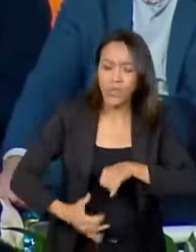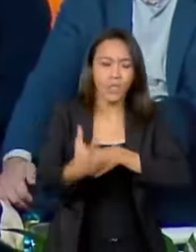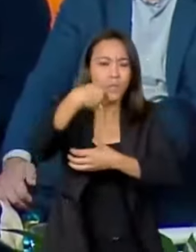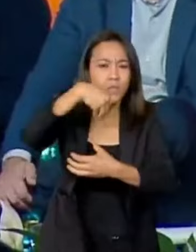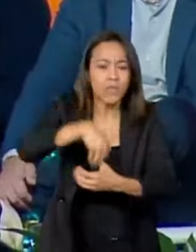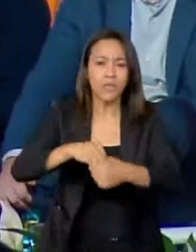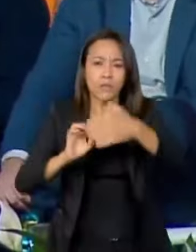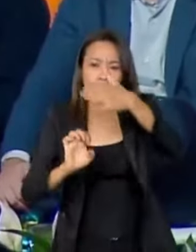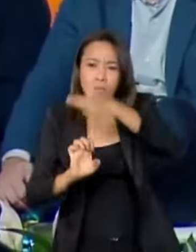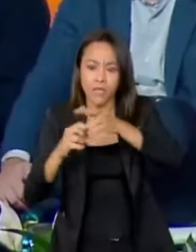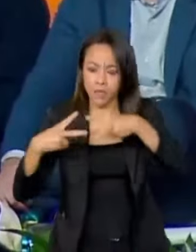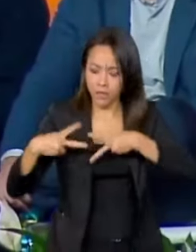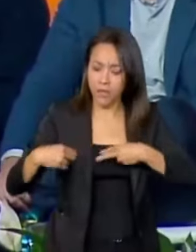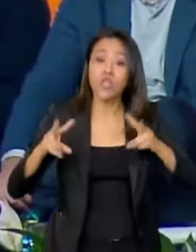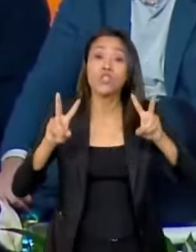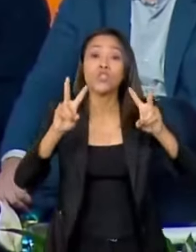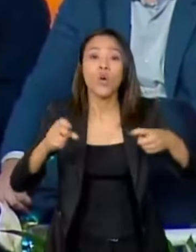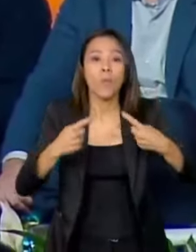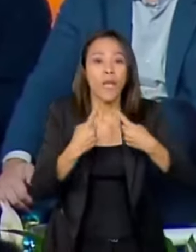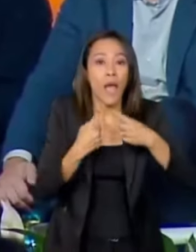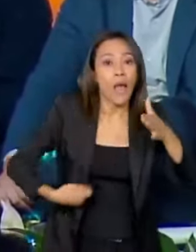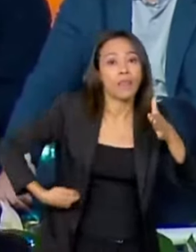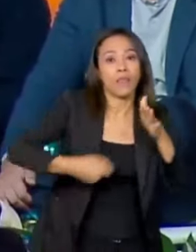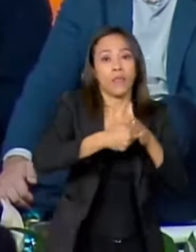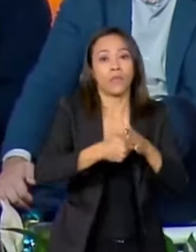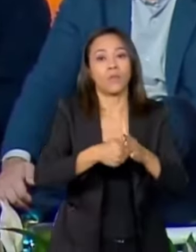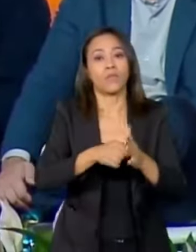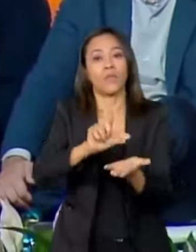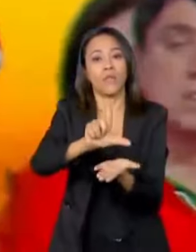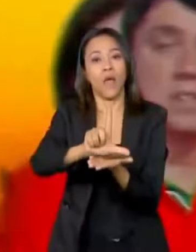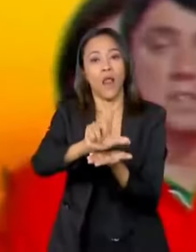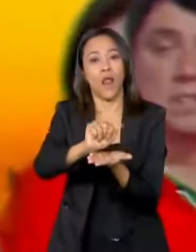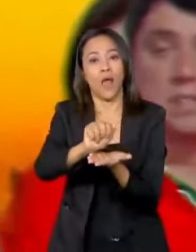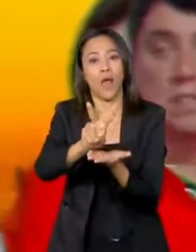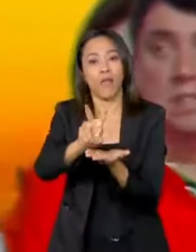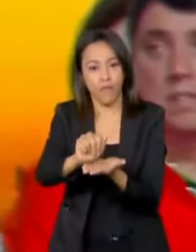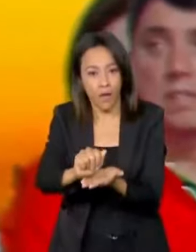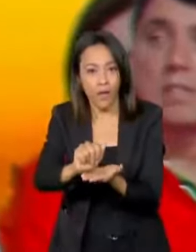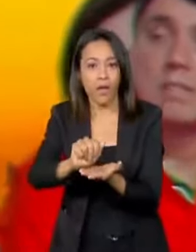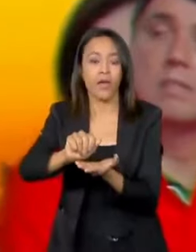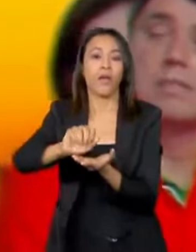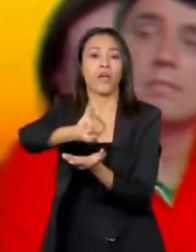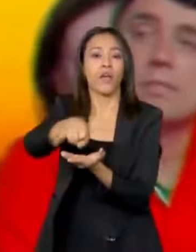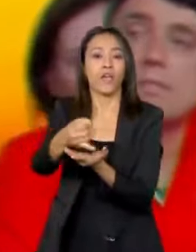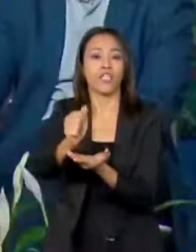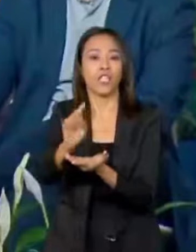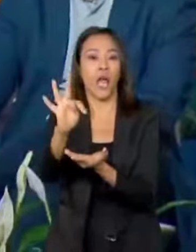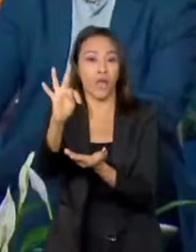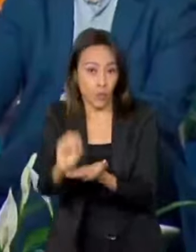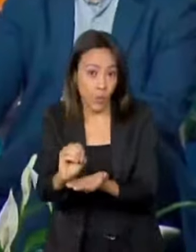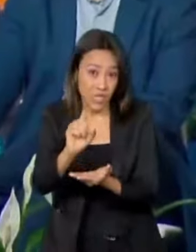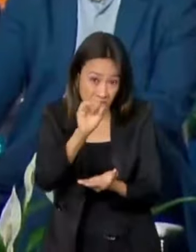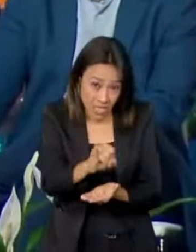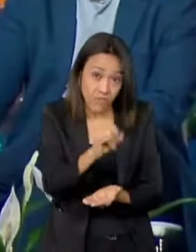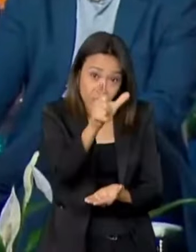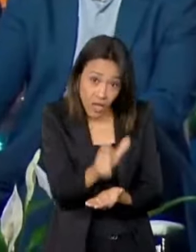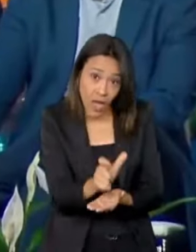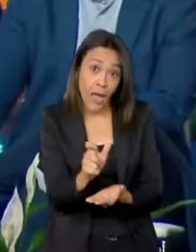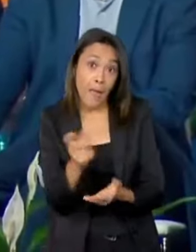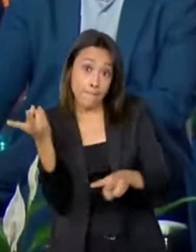com a denúncia da Lava Jato. Eu sempre digo que se você quiser prender um corrupto, você prende o